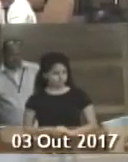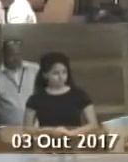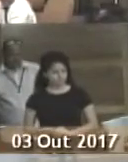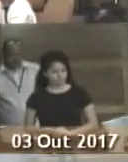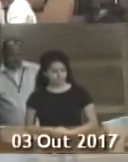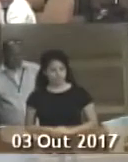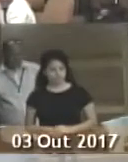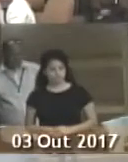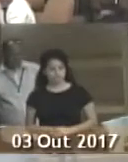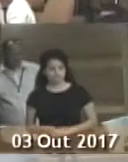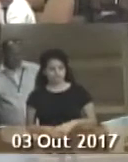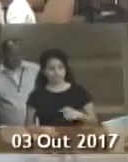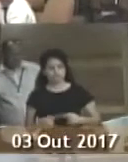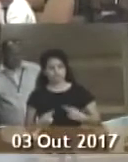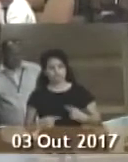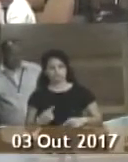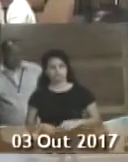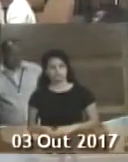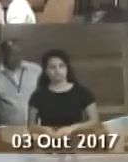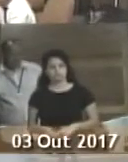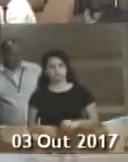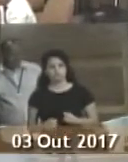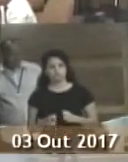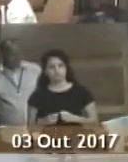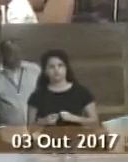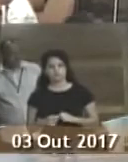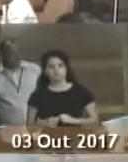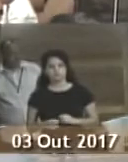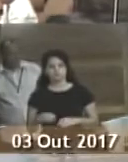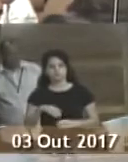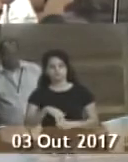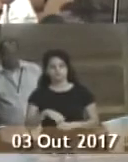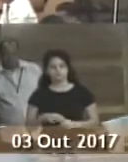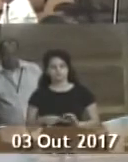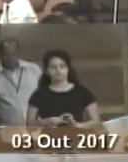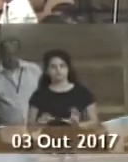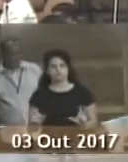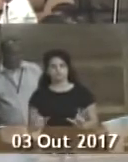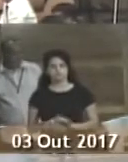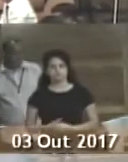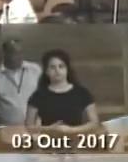Em discussão, 90 oradores, votação aberta.